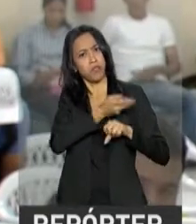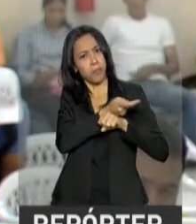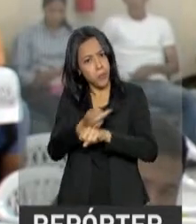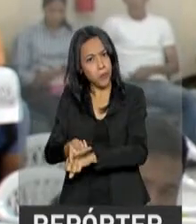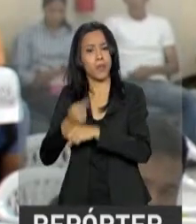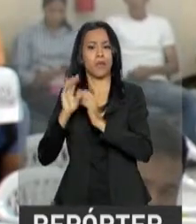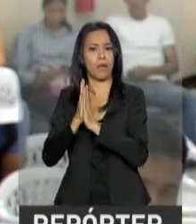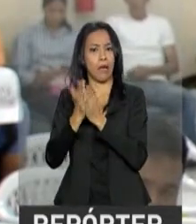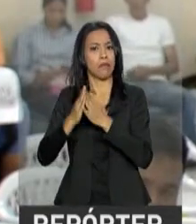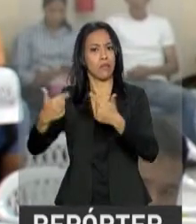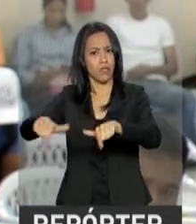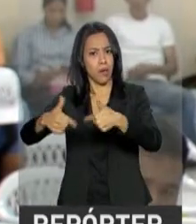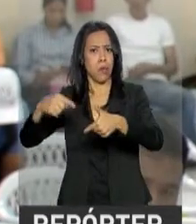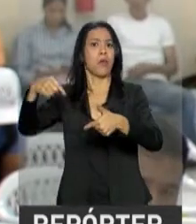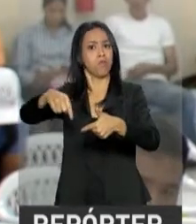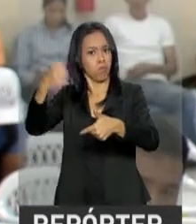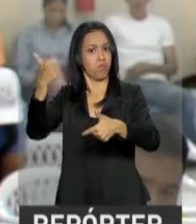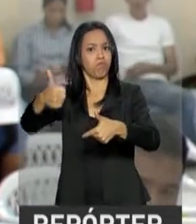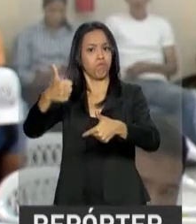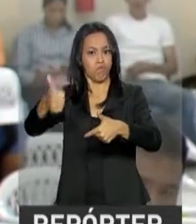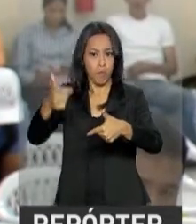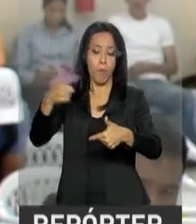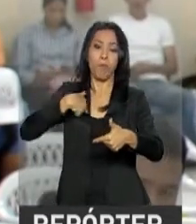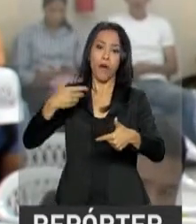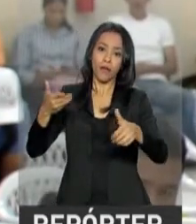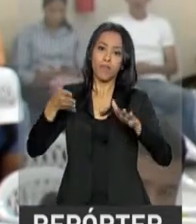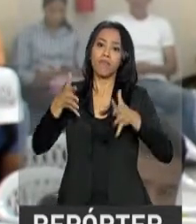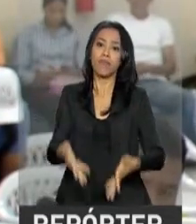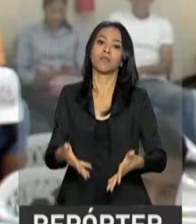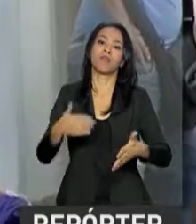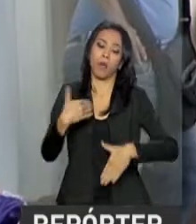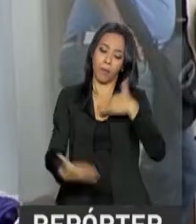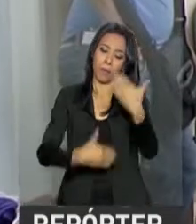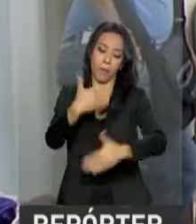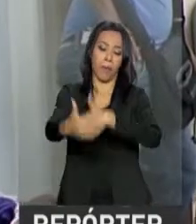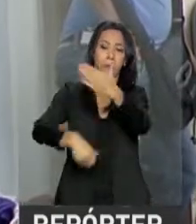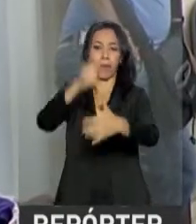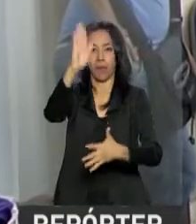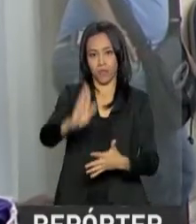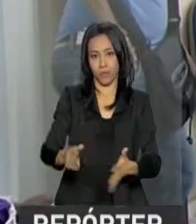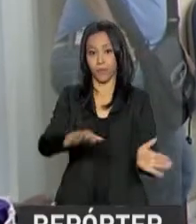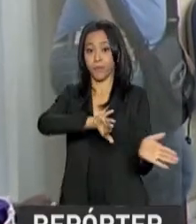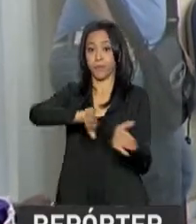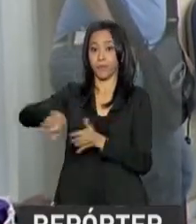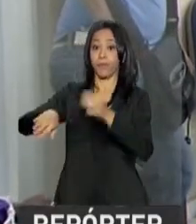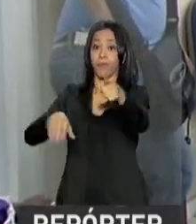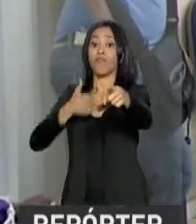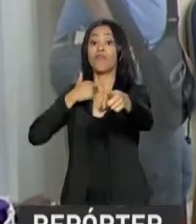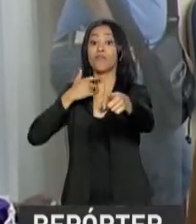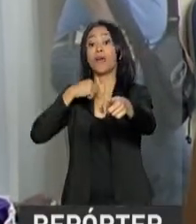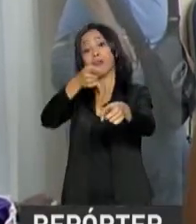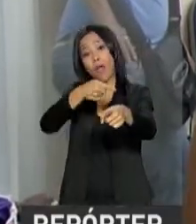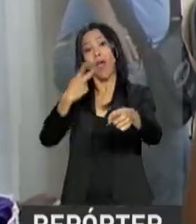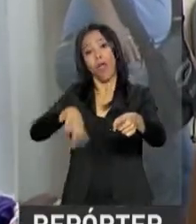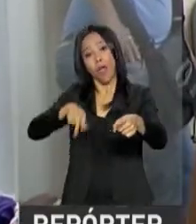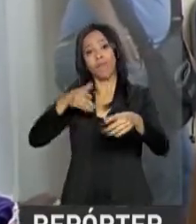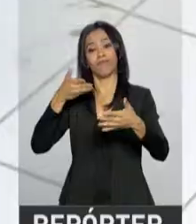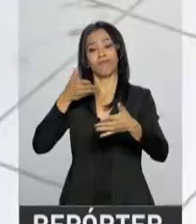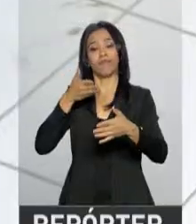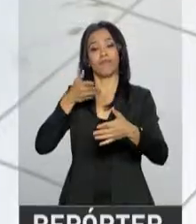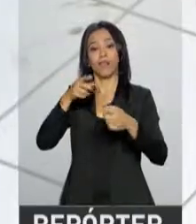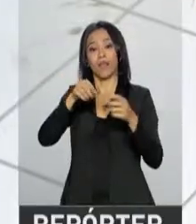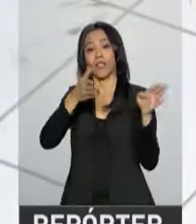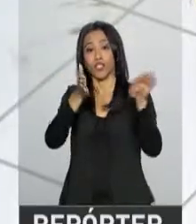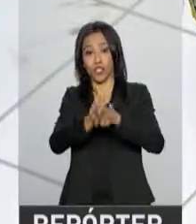trabalho uma ferramenta título de integração e de auto suficiência contribuirá também desejo de suas belles ela